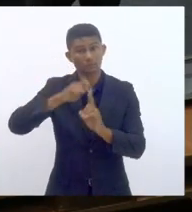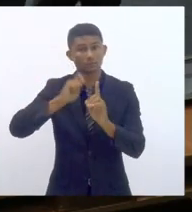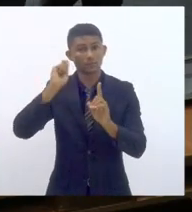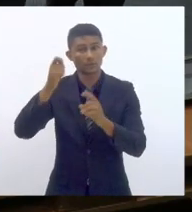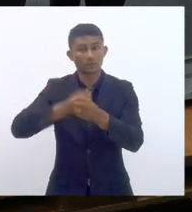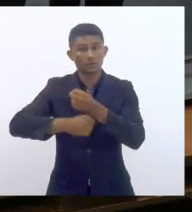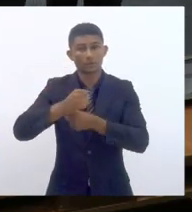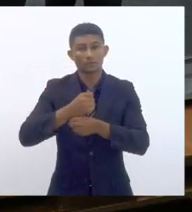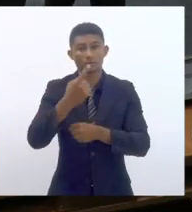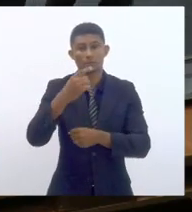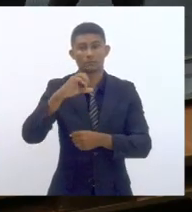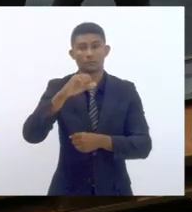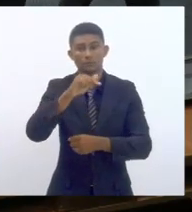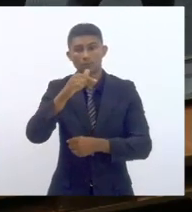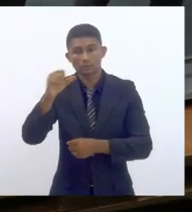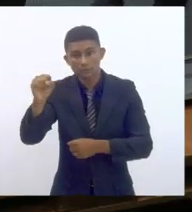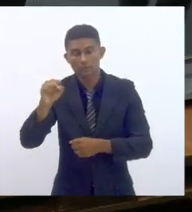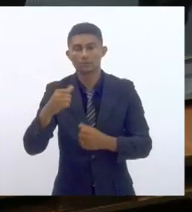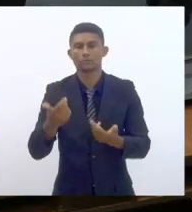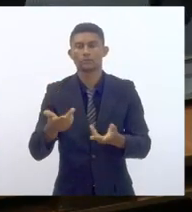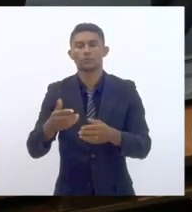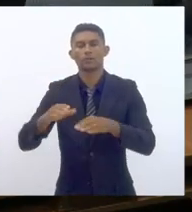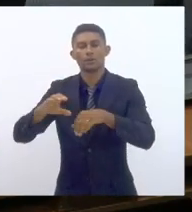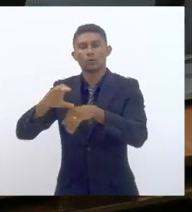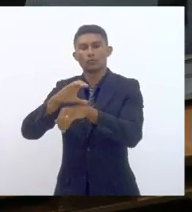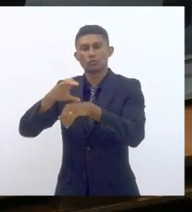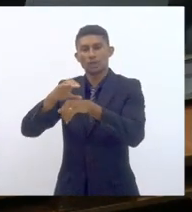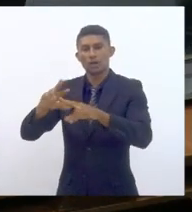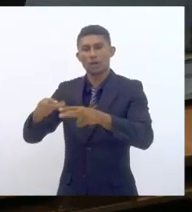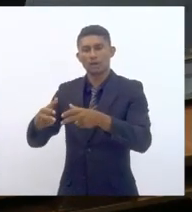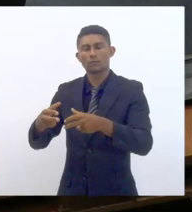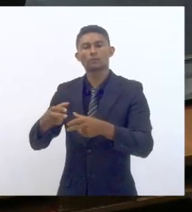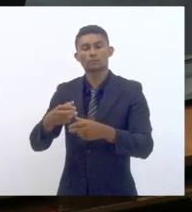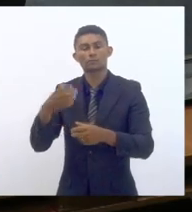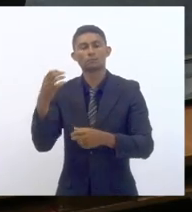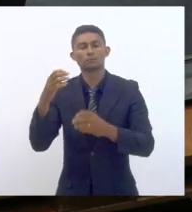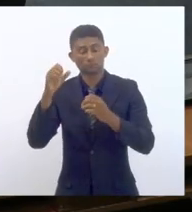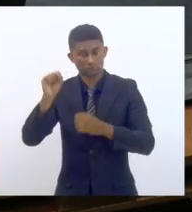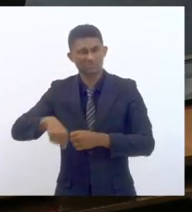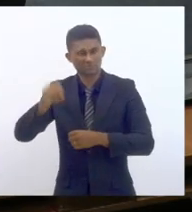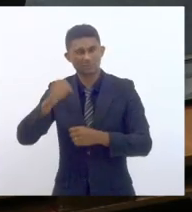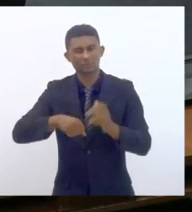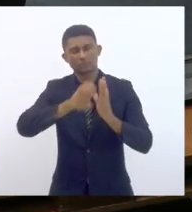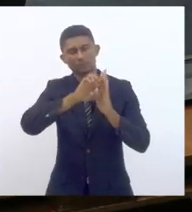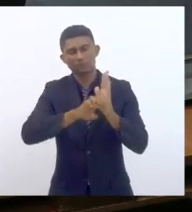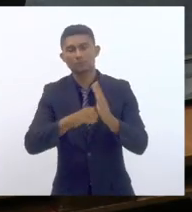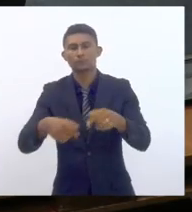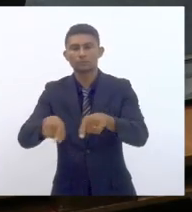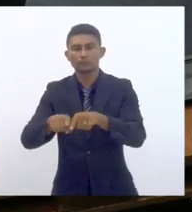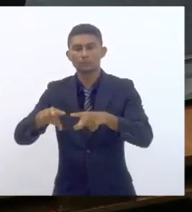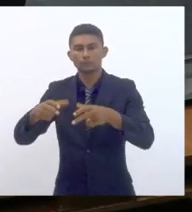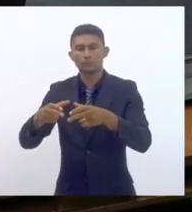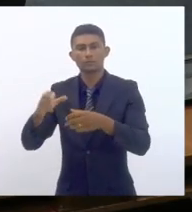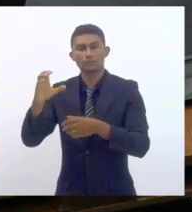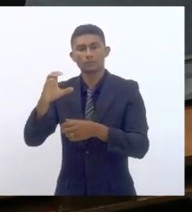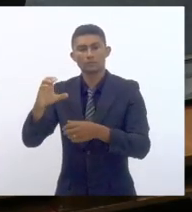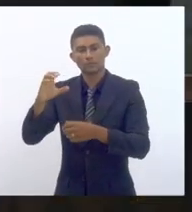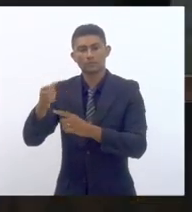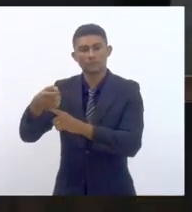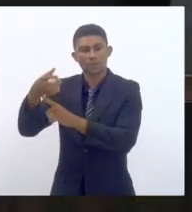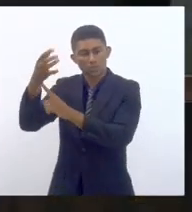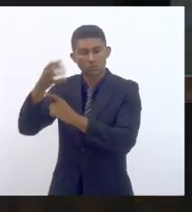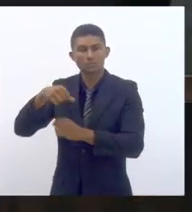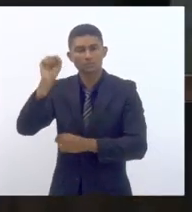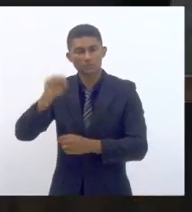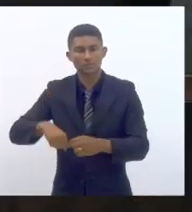1988. Parecer da Comissão de Constituição e Justiça pela condicionalidade com emendas, concluído por substitutivo. De Ciência e Tecnologia, favorável com o substitutivo da